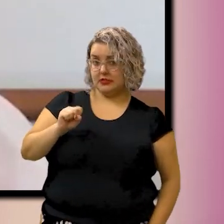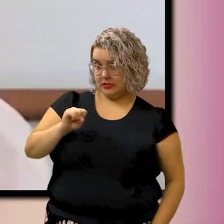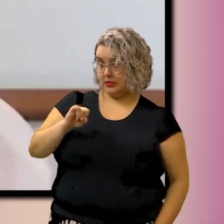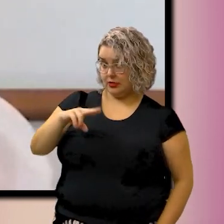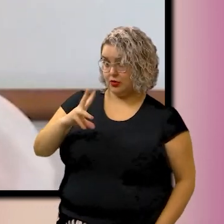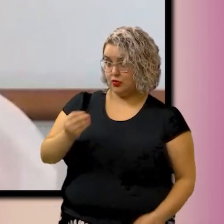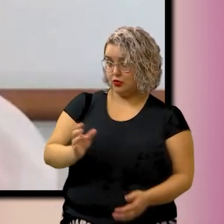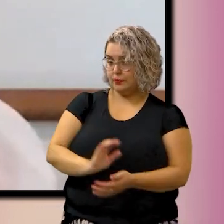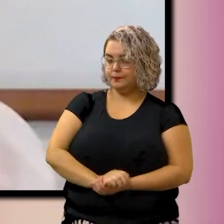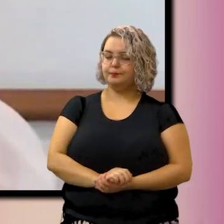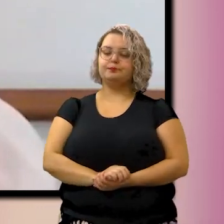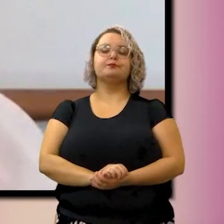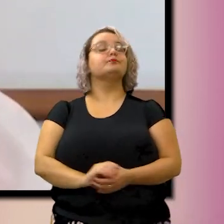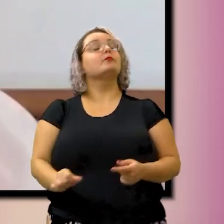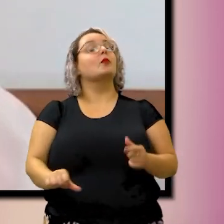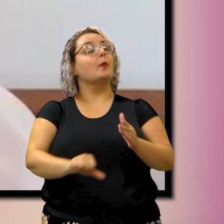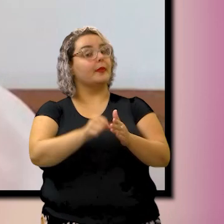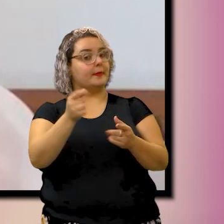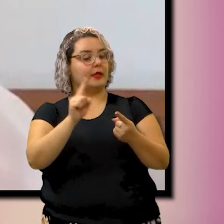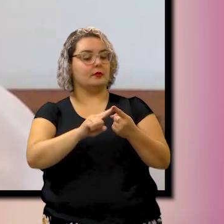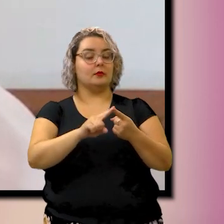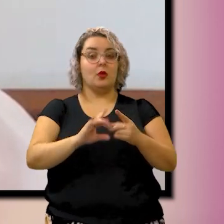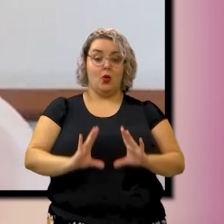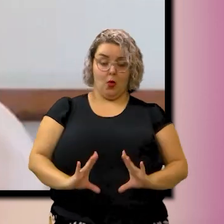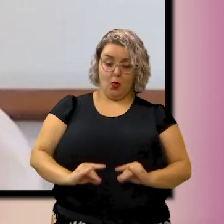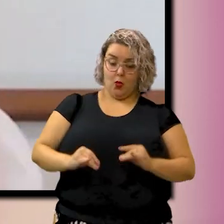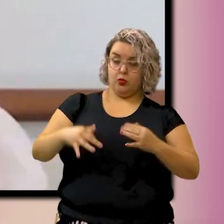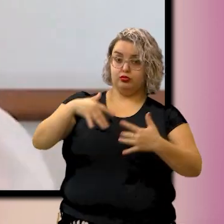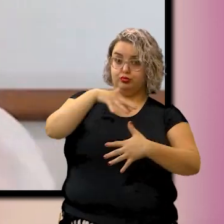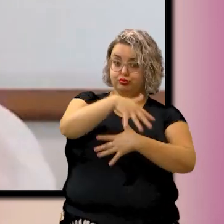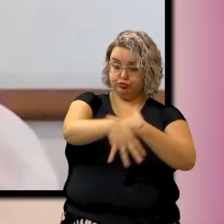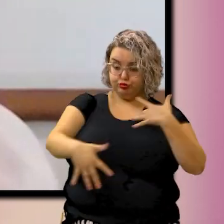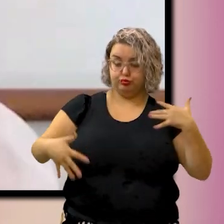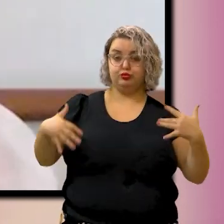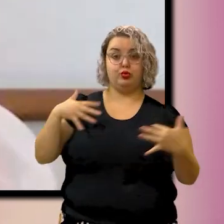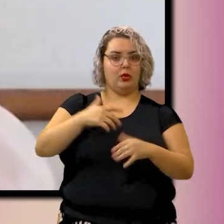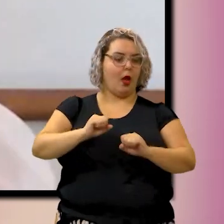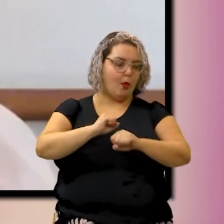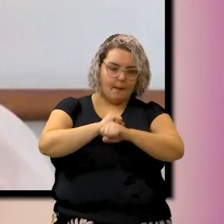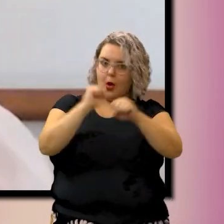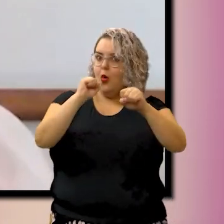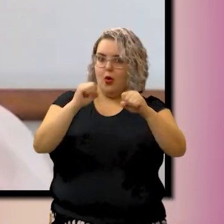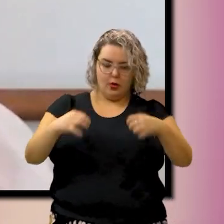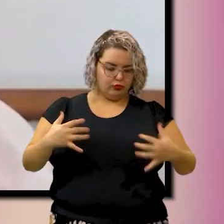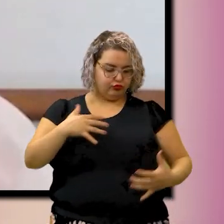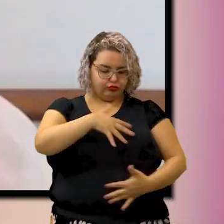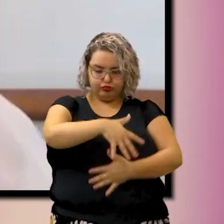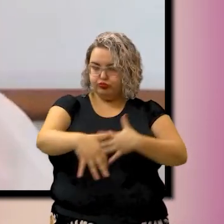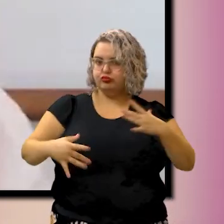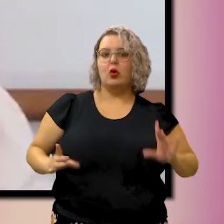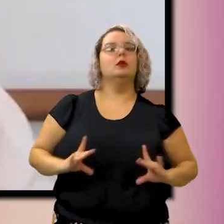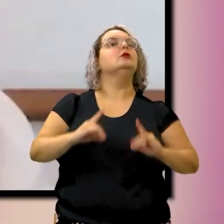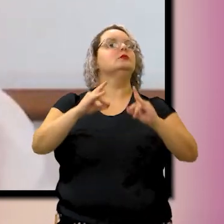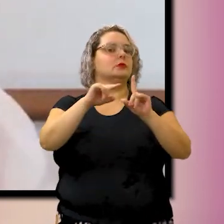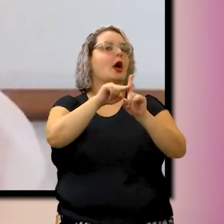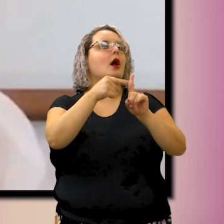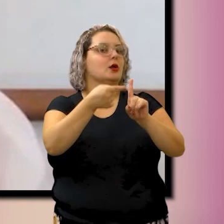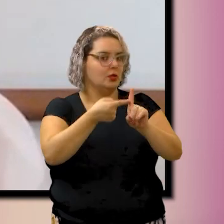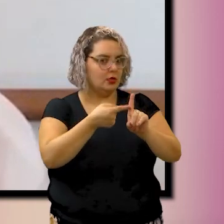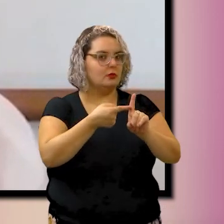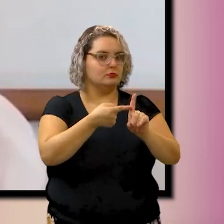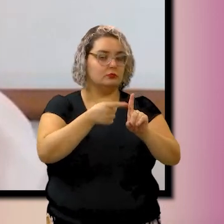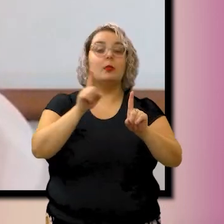é justamente essa situação de quantidade de hormônio circulante. A gente tem um boom de hormônios na gravidez, então isso já é um